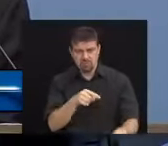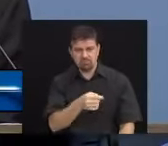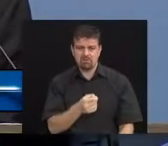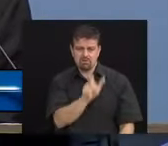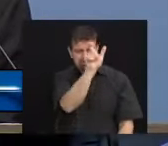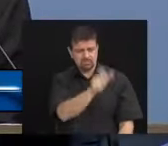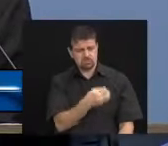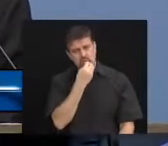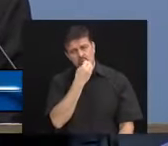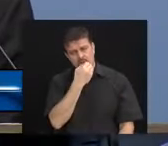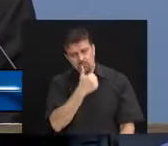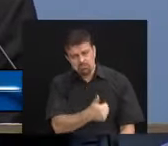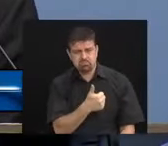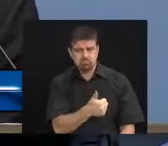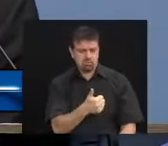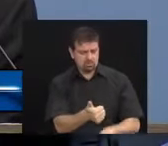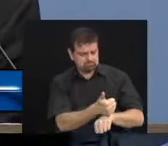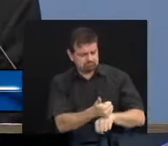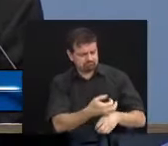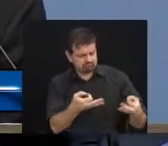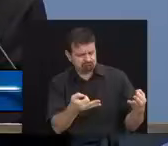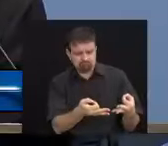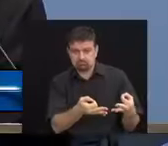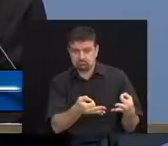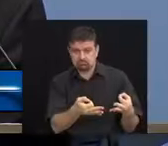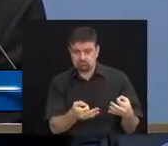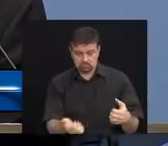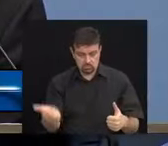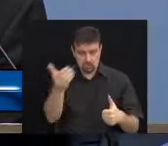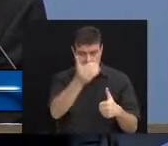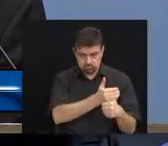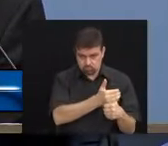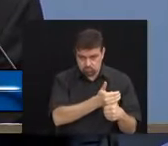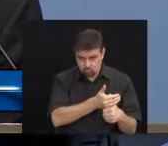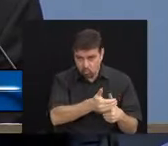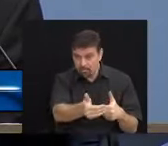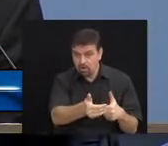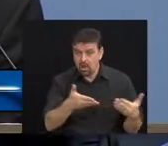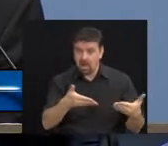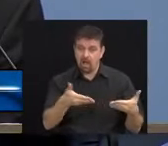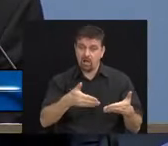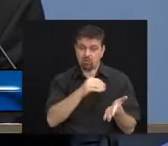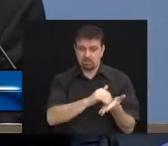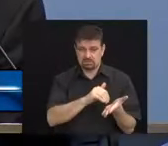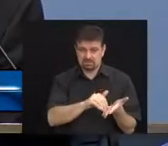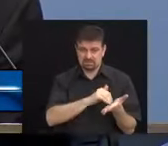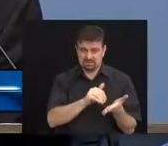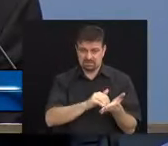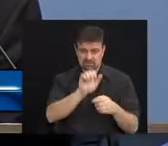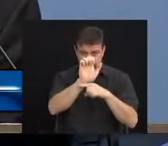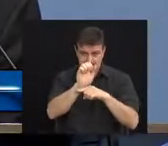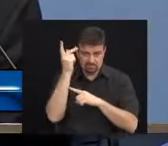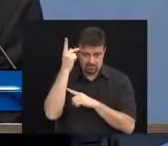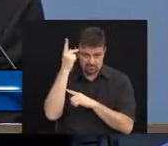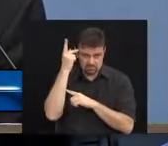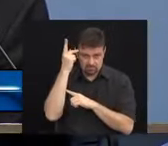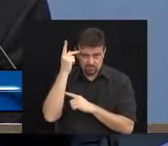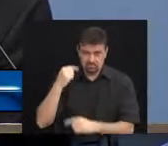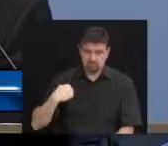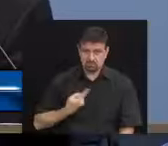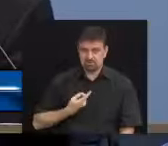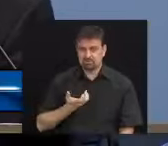realmente admirável. Ele assumiu agora a Secretaria Estadual, então eu não quero simplesmente